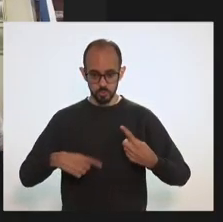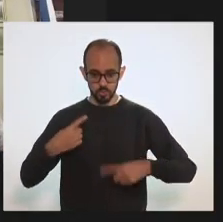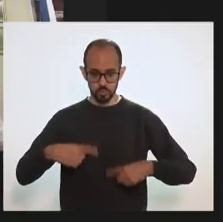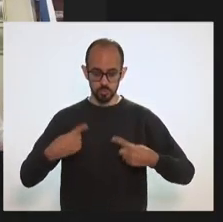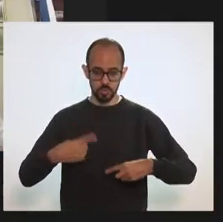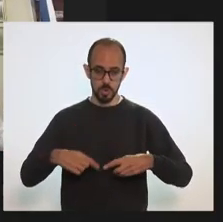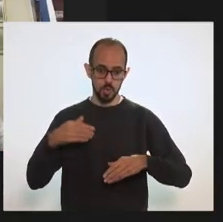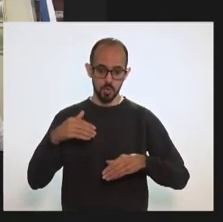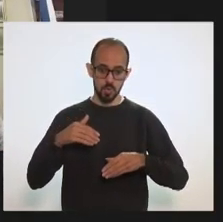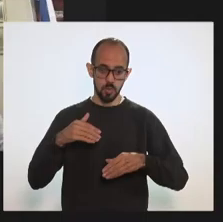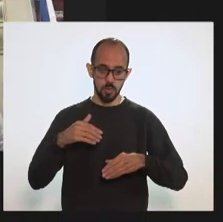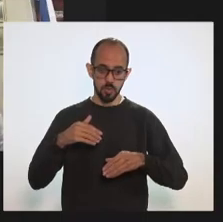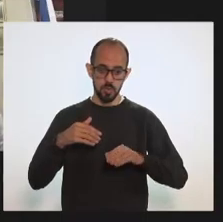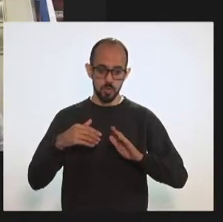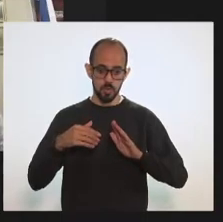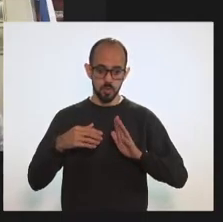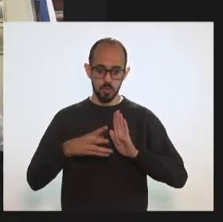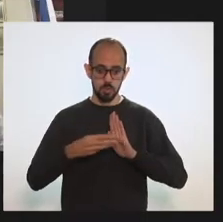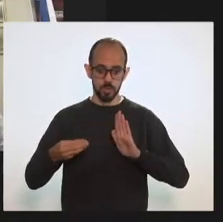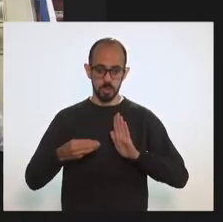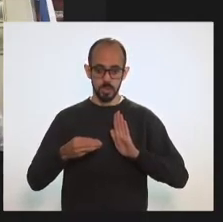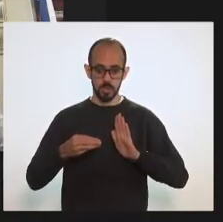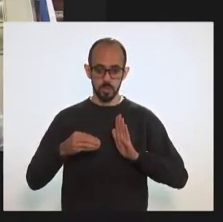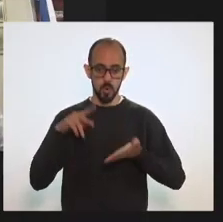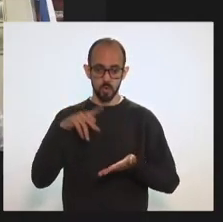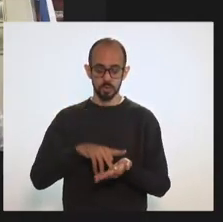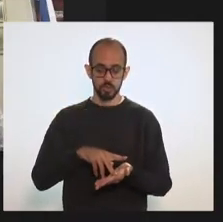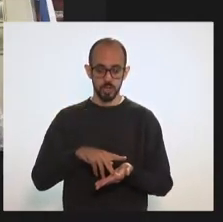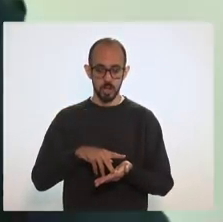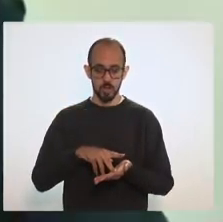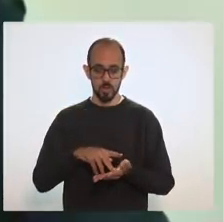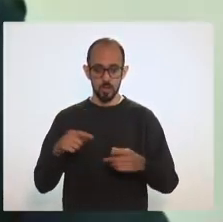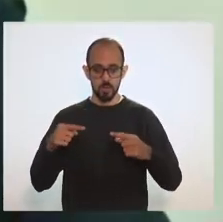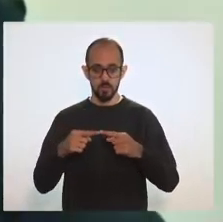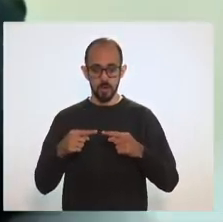voto, senão temos voto divergente. Eu acato